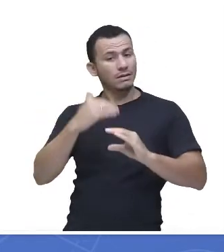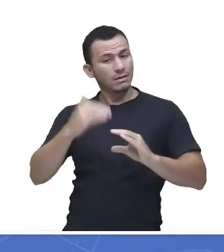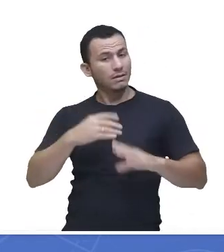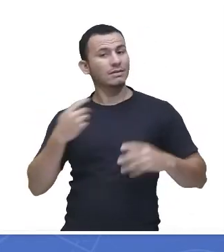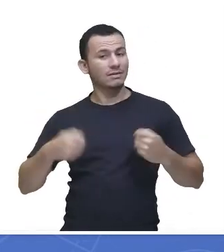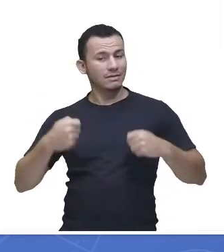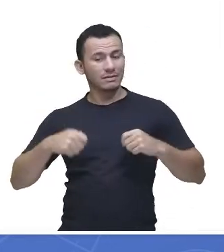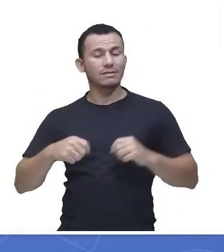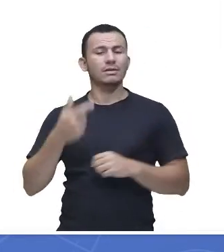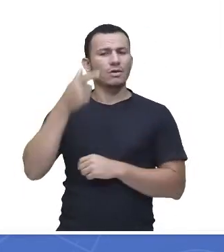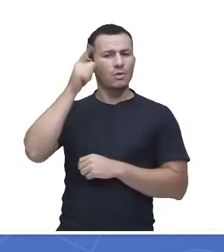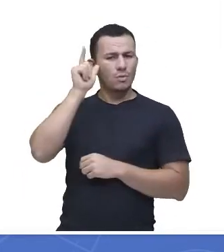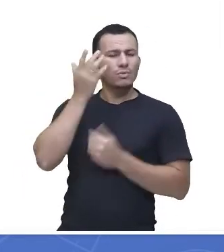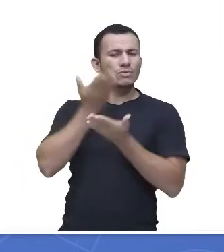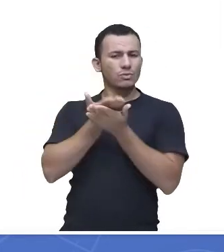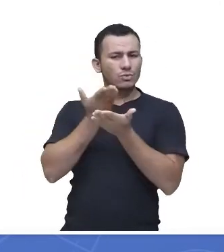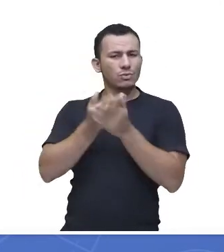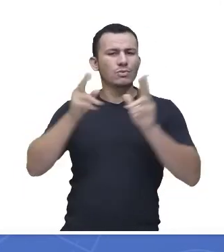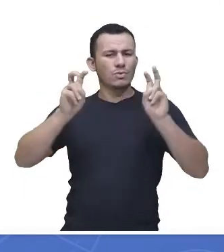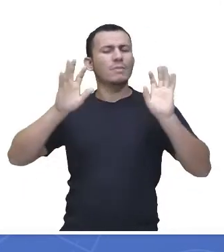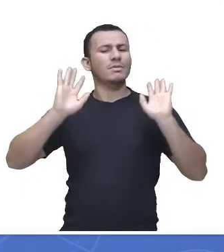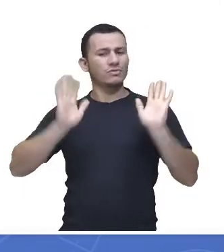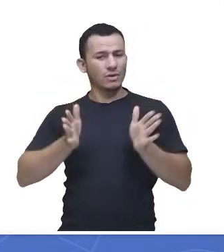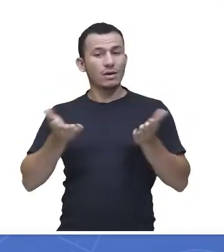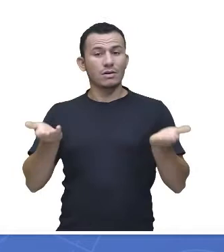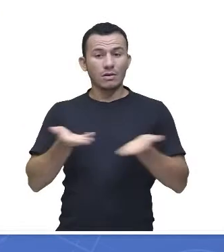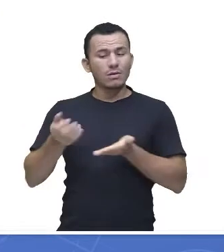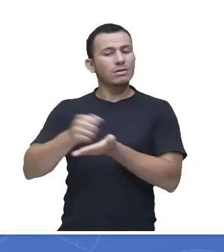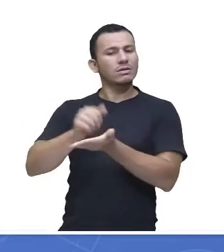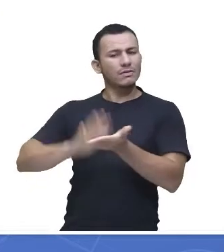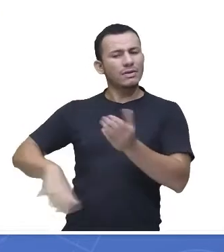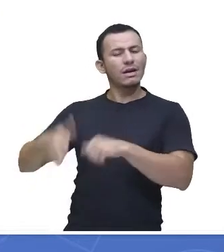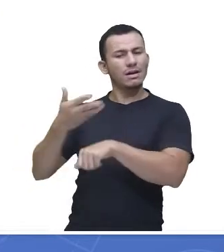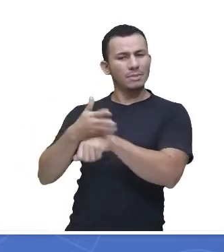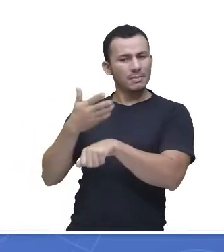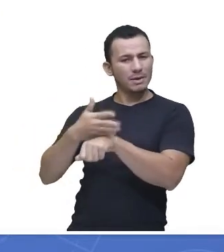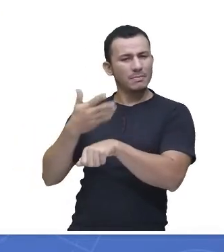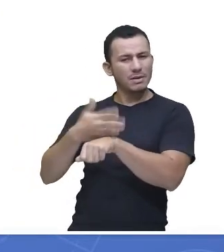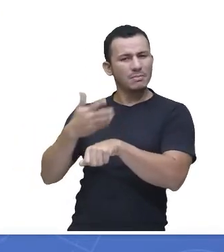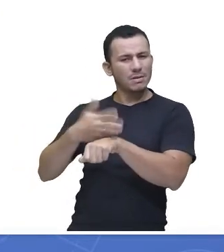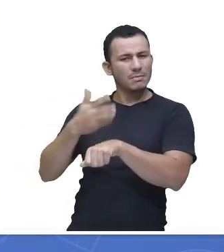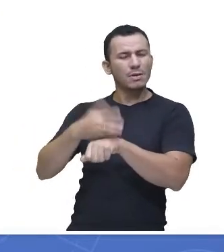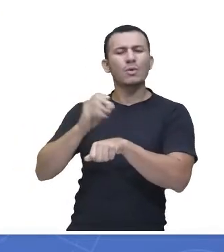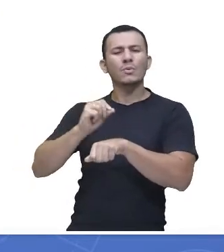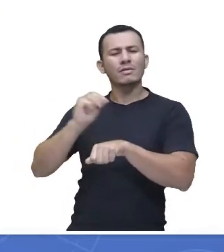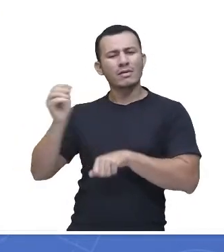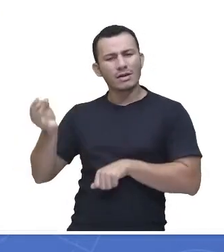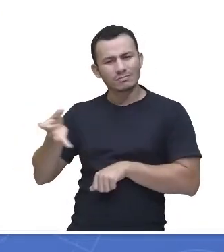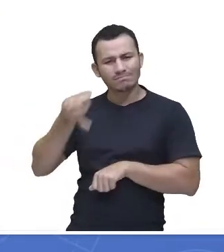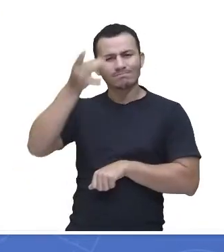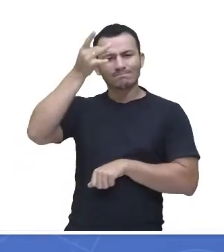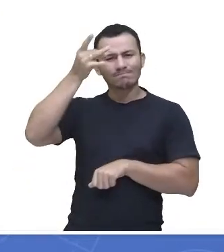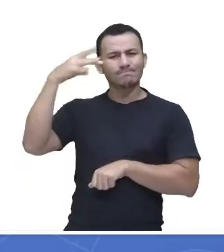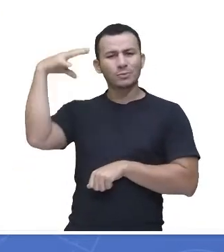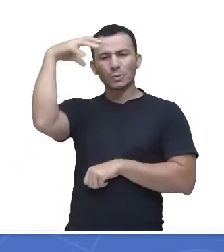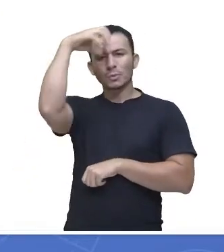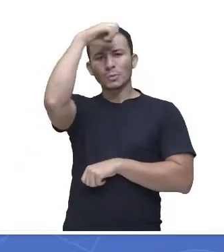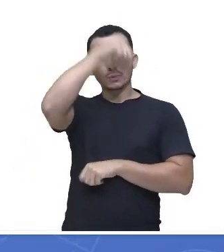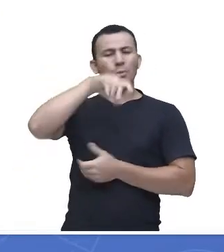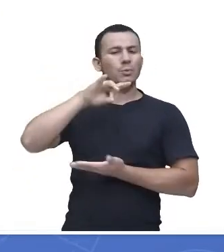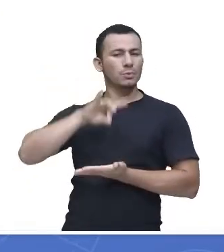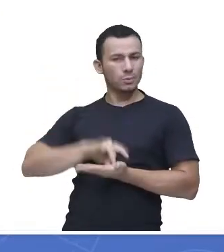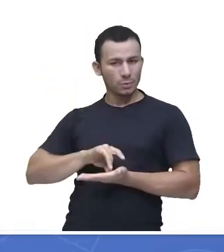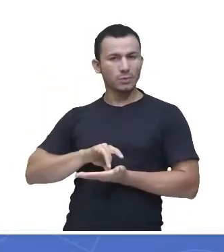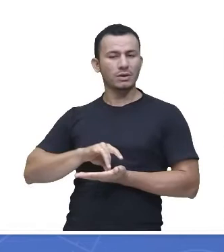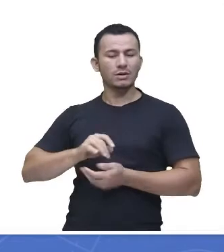participar. Ontem nós estudamos o assunto e hoje é o dia de você praticar para efetivar a sua aprendizagem, para consolidar.